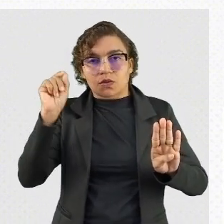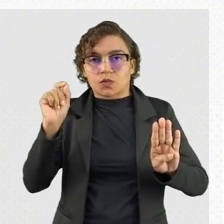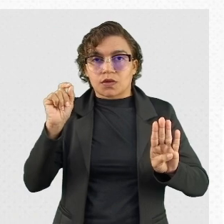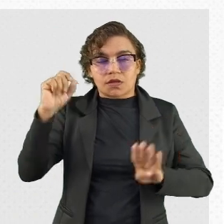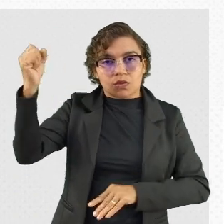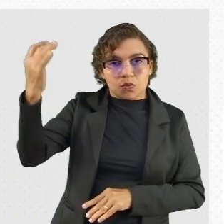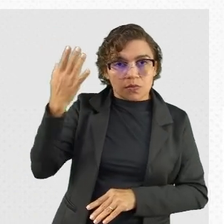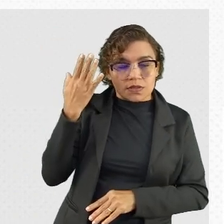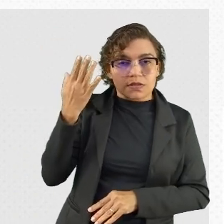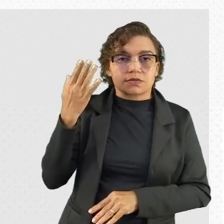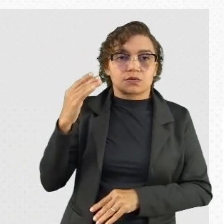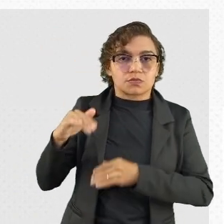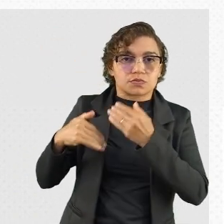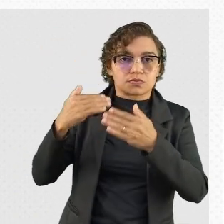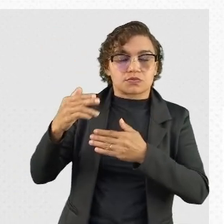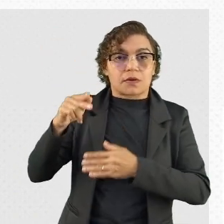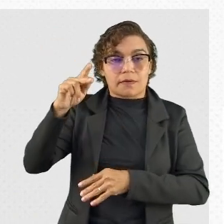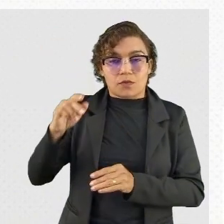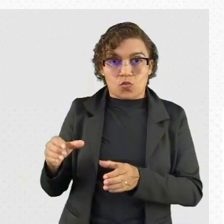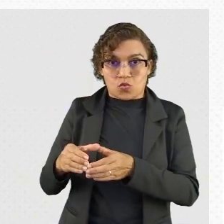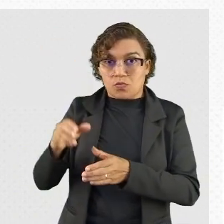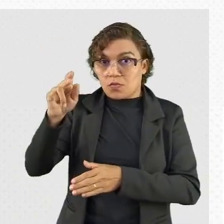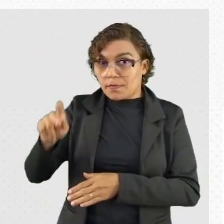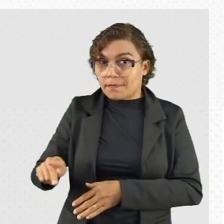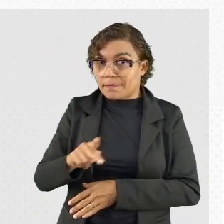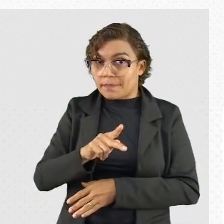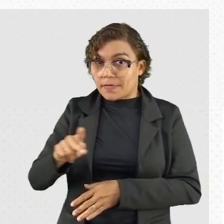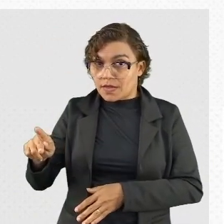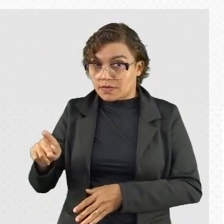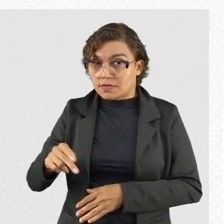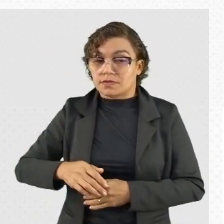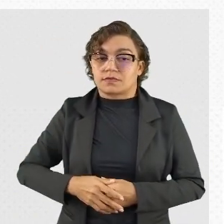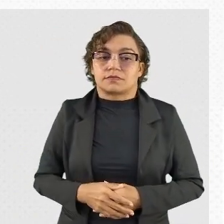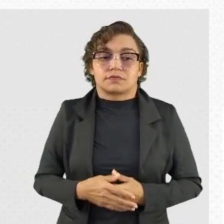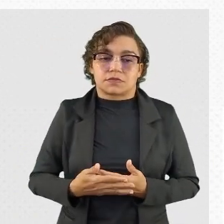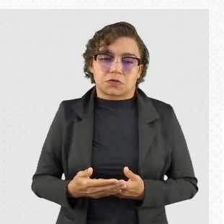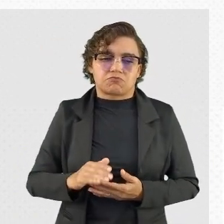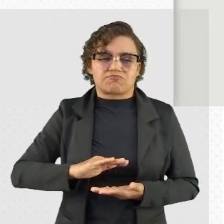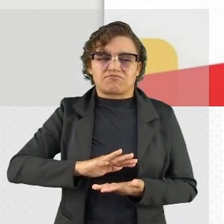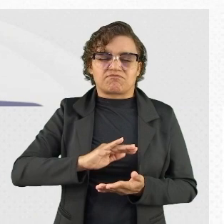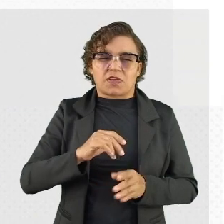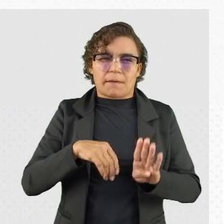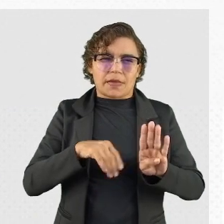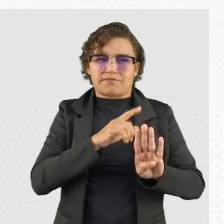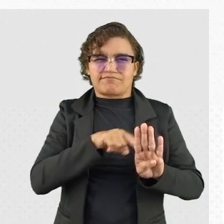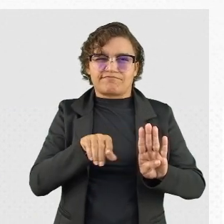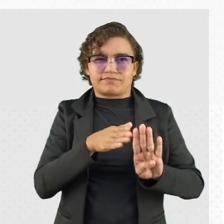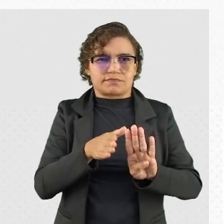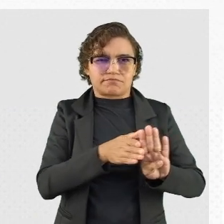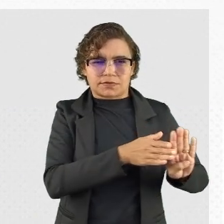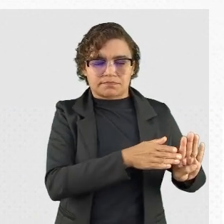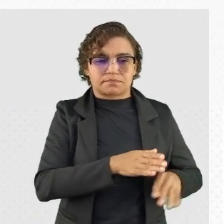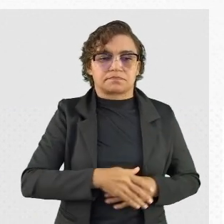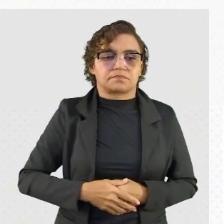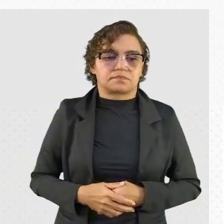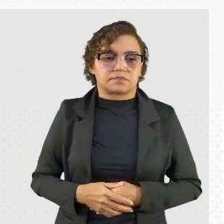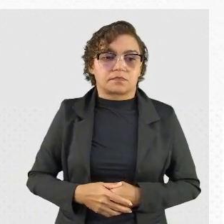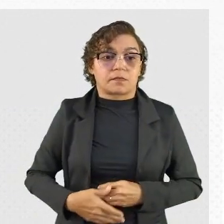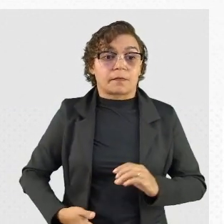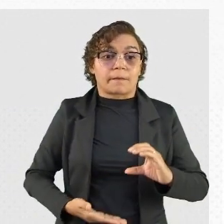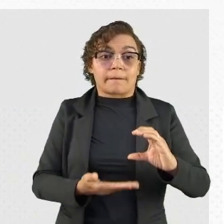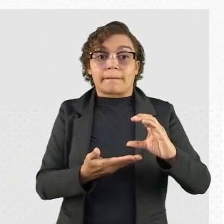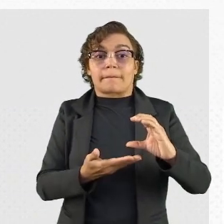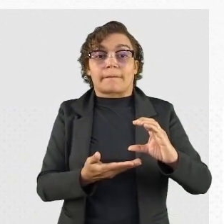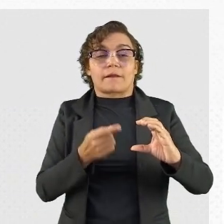é desenvolvida pelos patrísticos, né? Então a gente descarta essa alternativa. A letra C